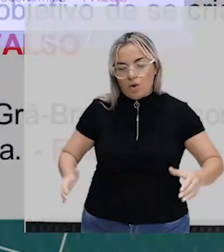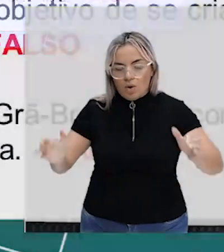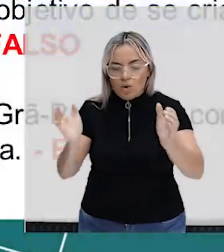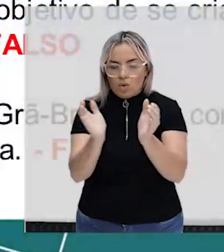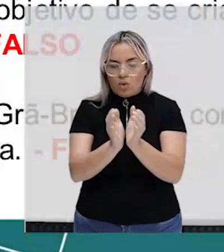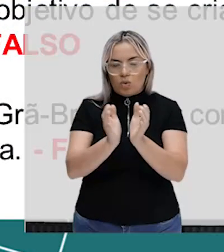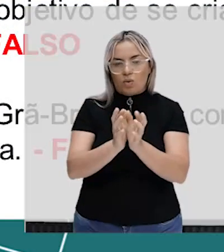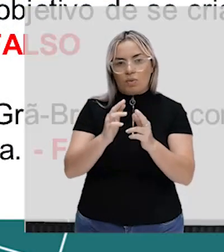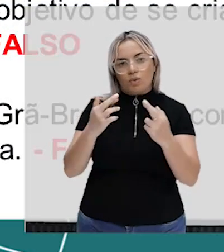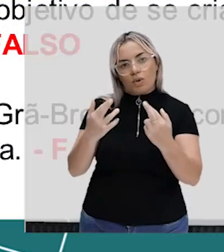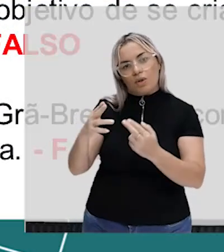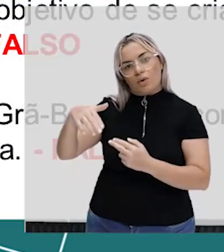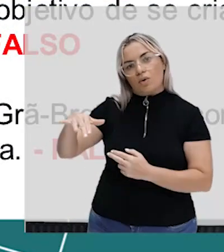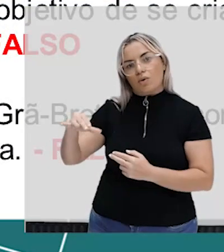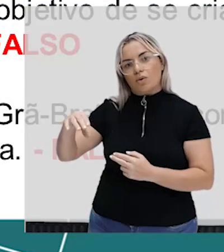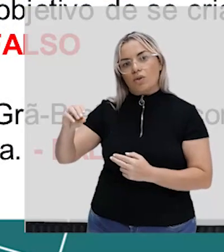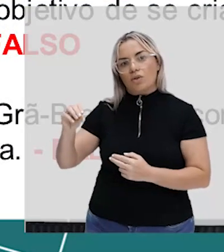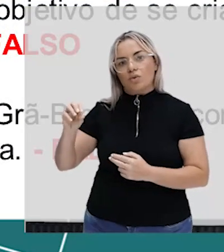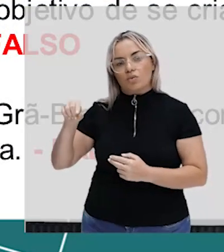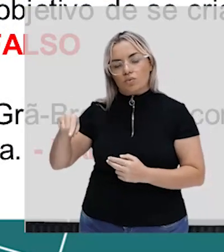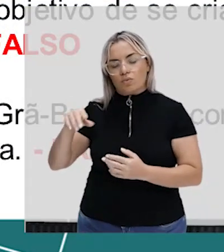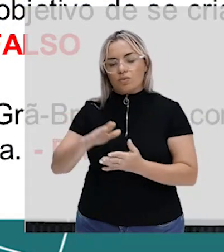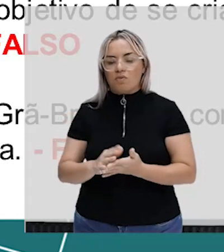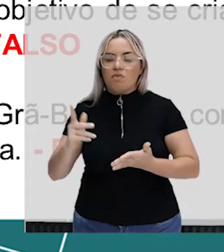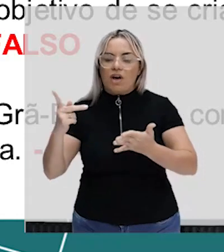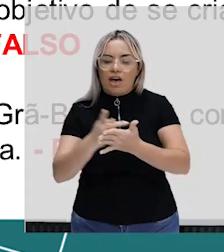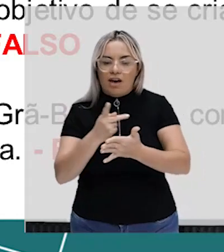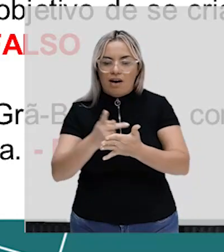Então isso aqui está totalmente falso, tá bom?